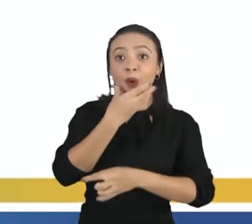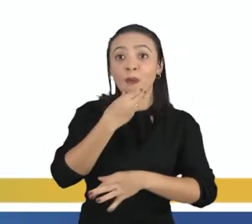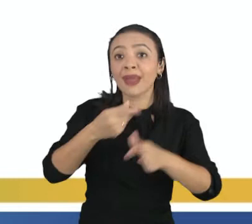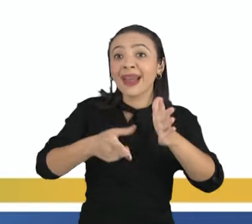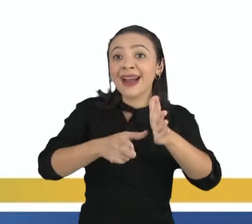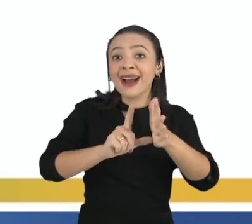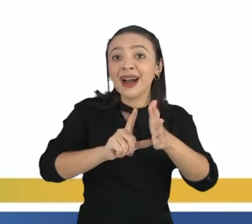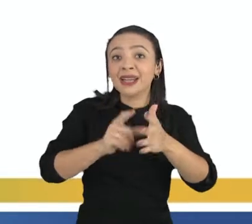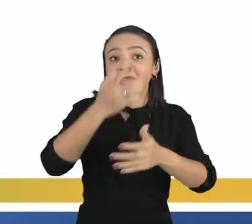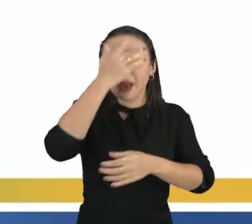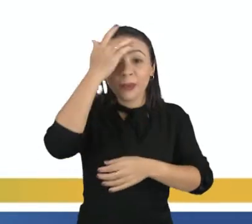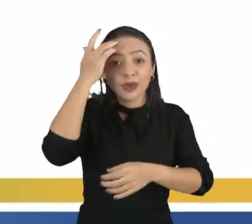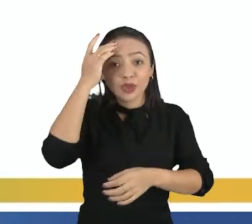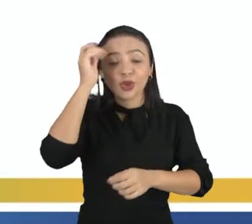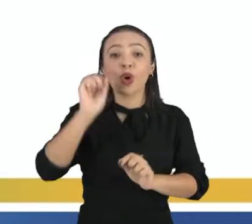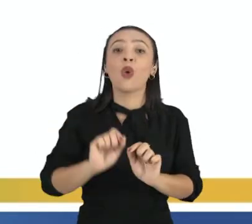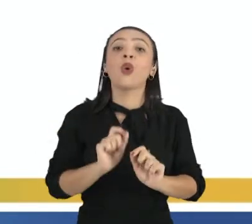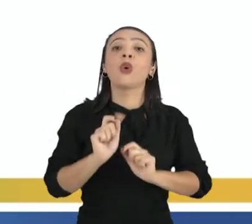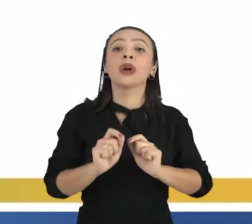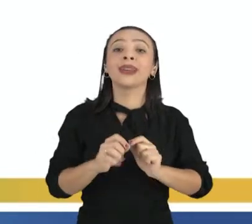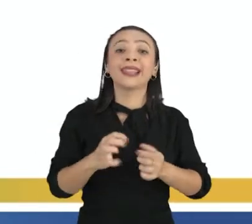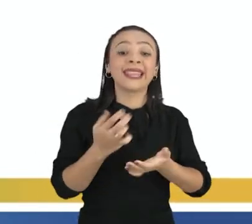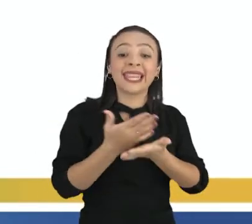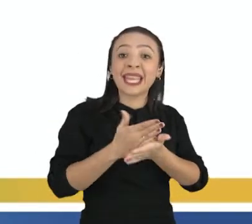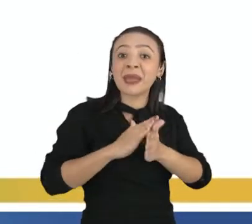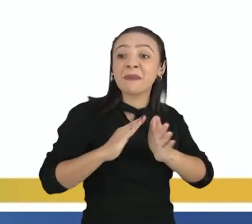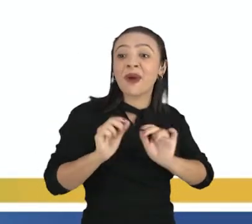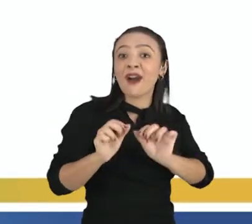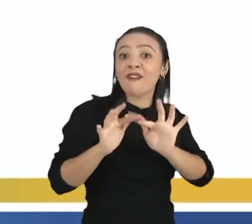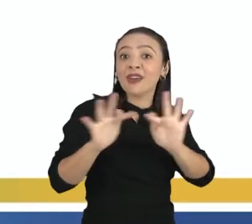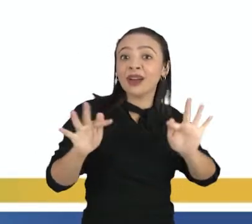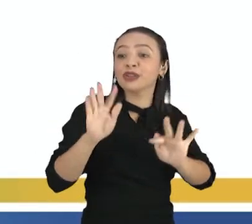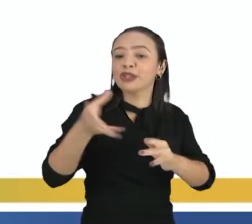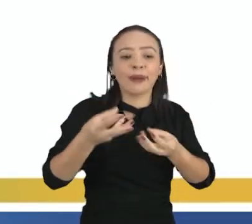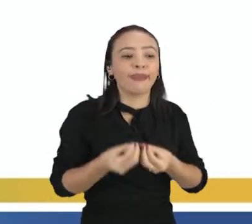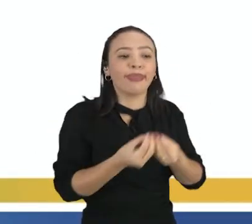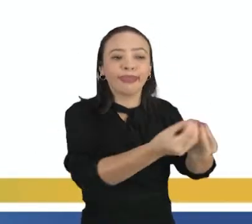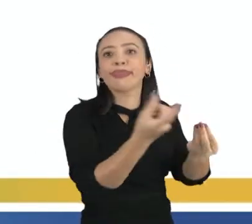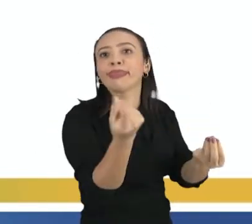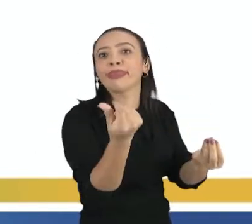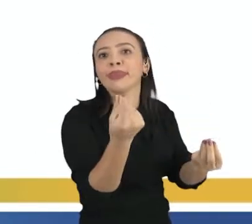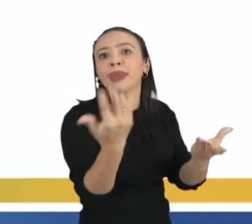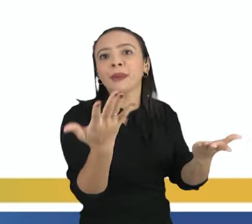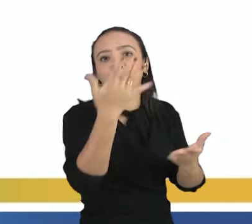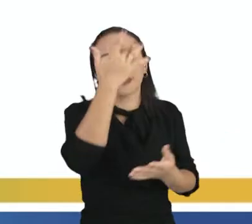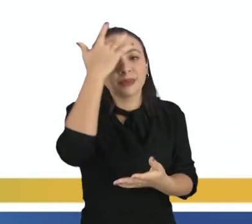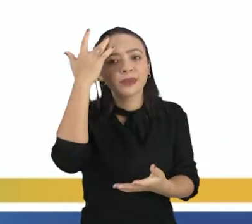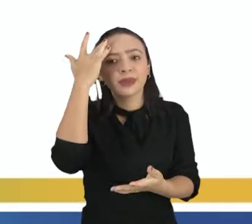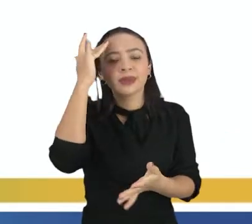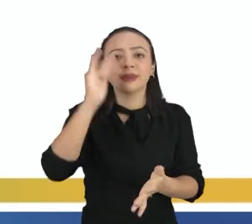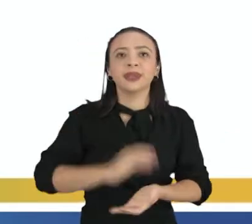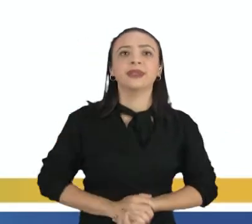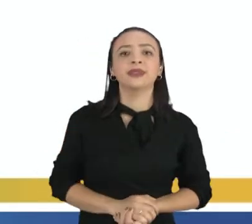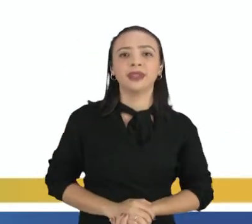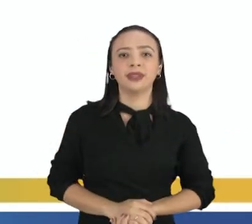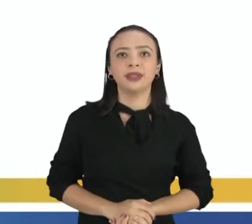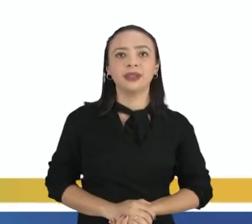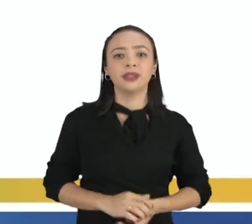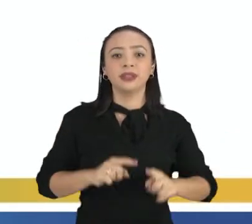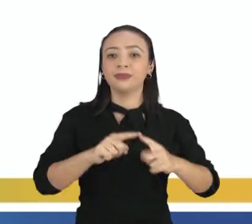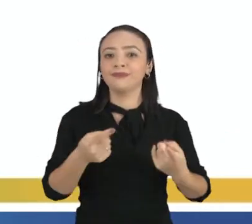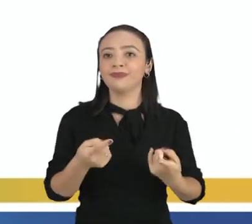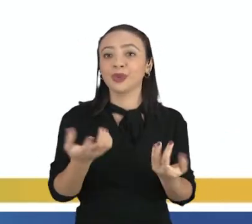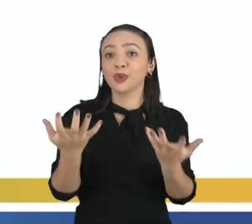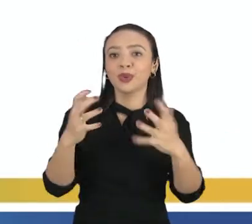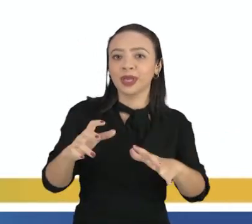de o cadeirante ele terminar a frase, o homem já dá dinheiro, já oferece dinheiro para o cadeirante, mas na verdade o cadeirante ele não queria